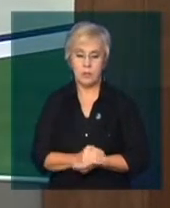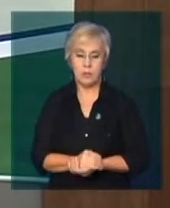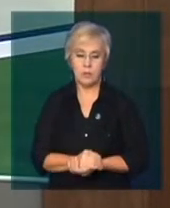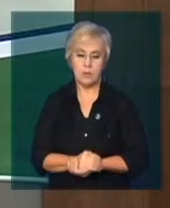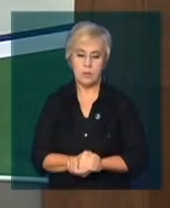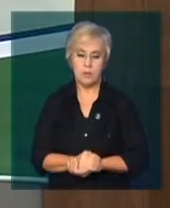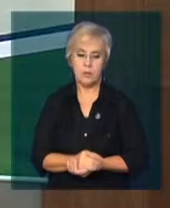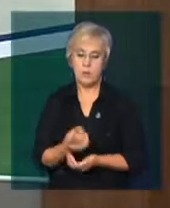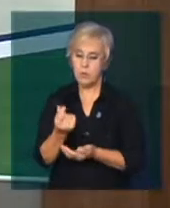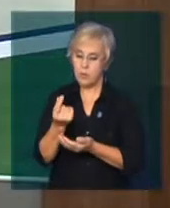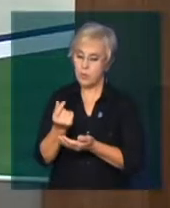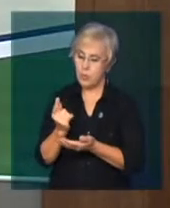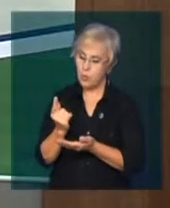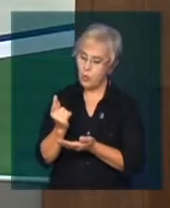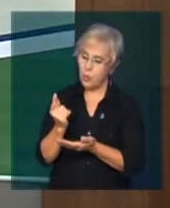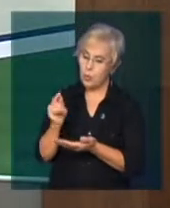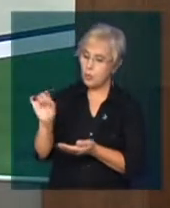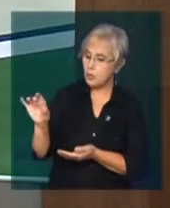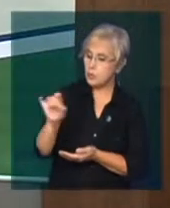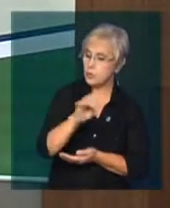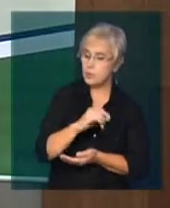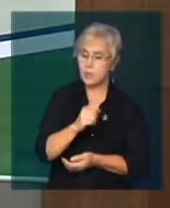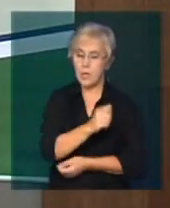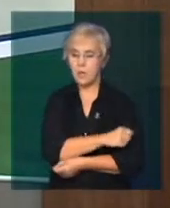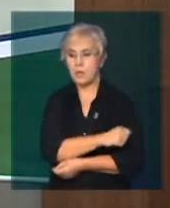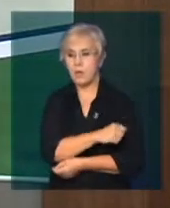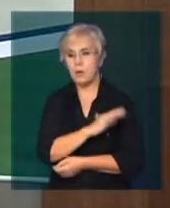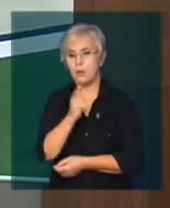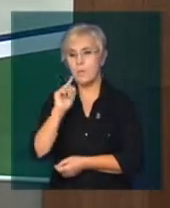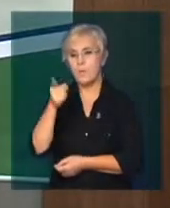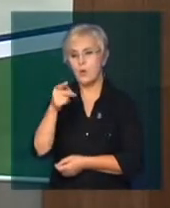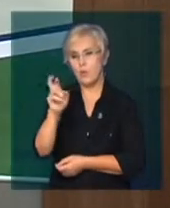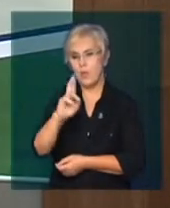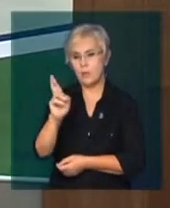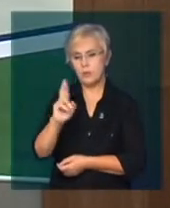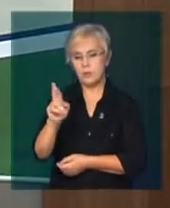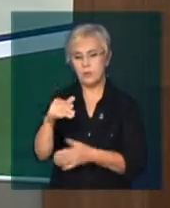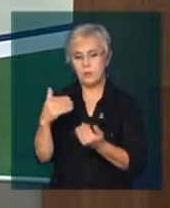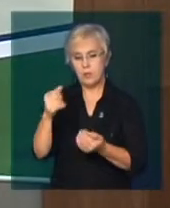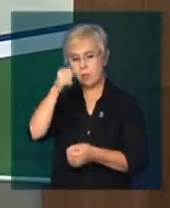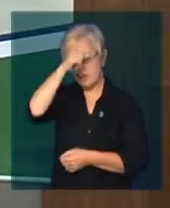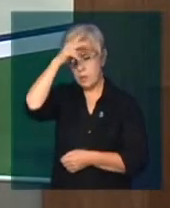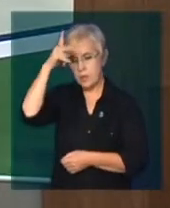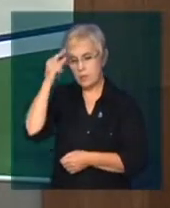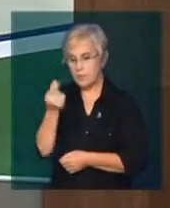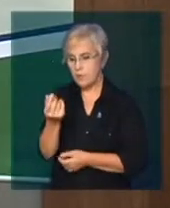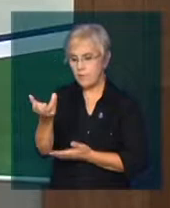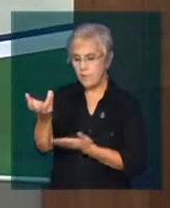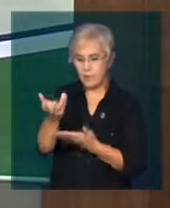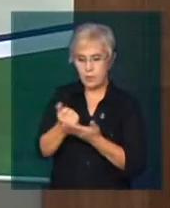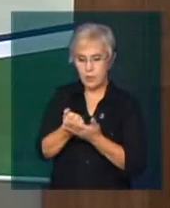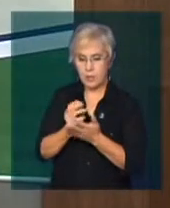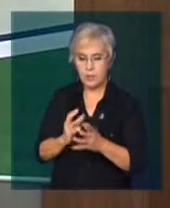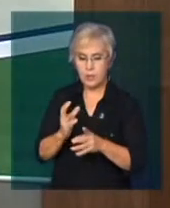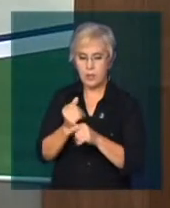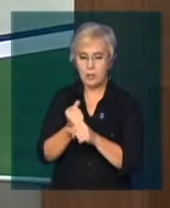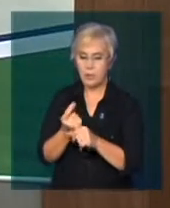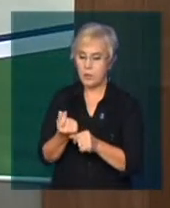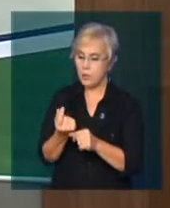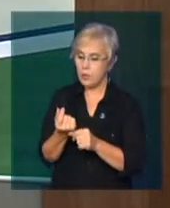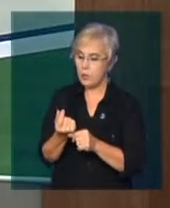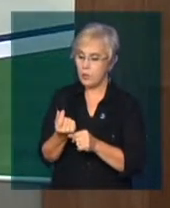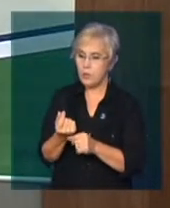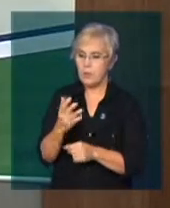onde o custo estimado por aluno é de aproximadamente R$ 1.000, e a prefeitura recebe para o custeio, e a prefeitura